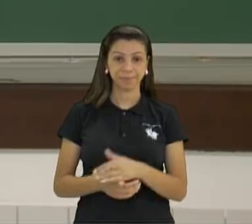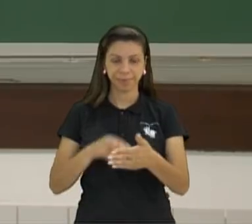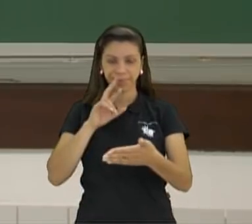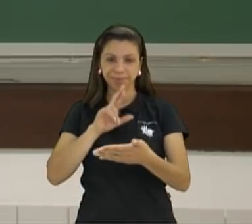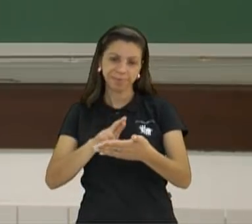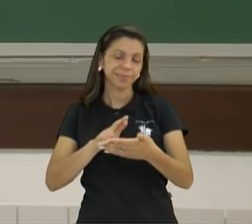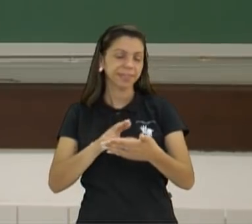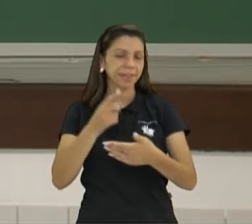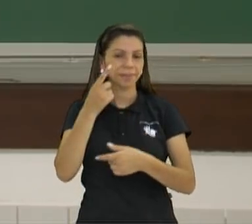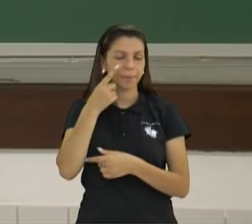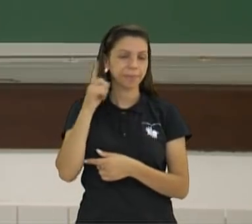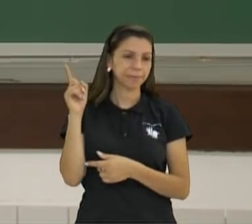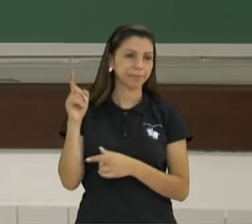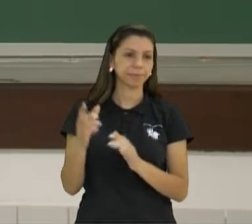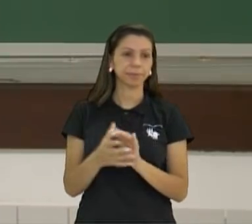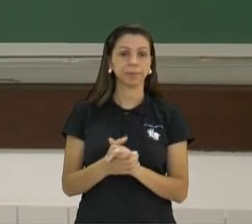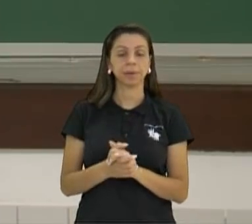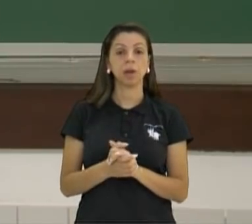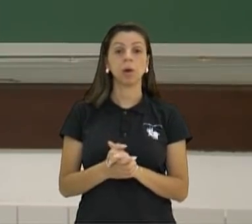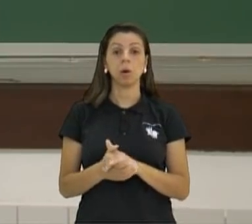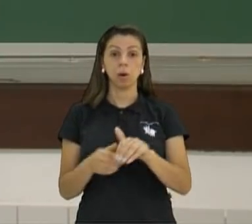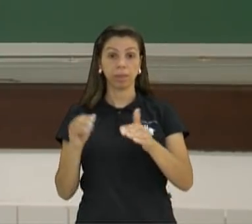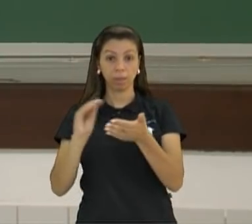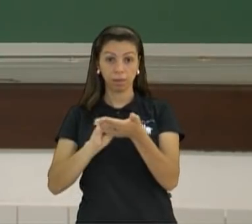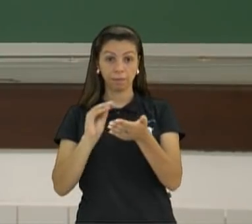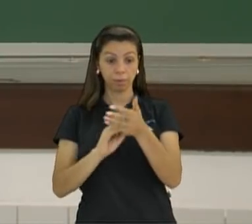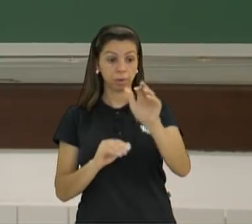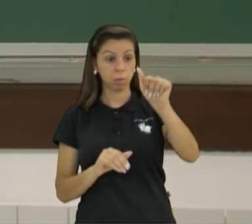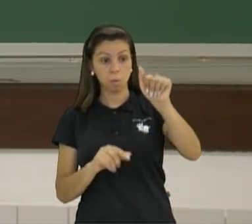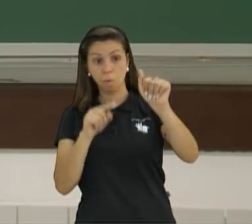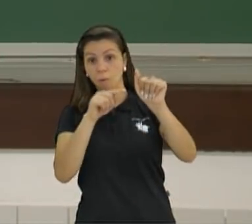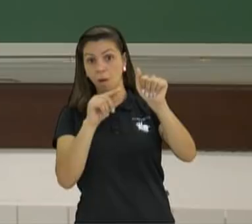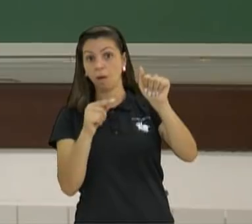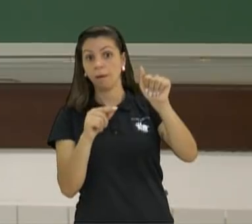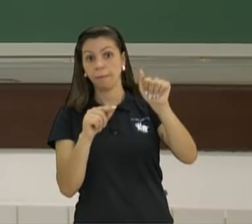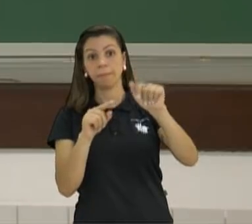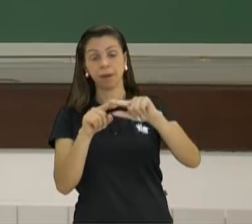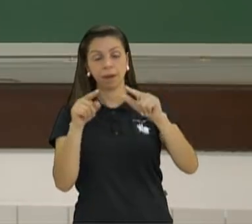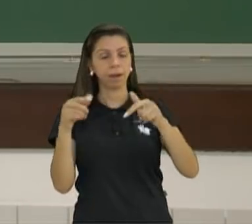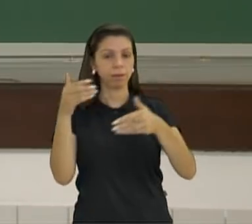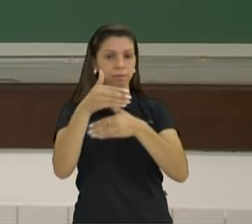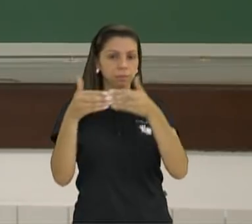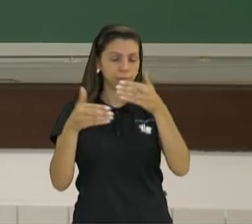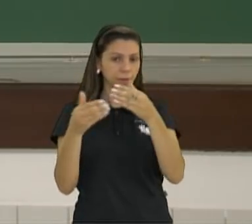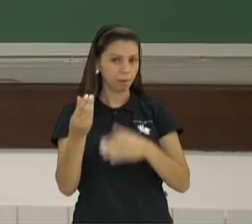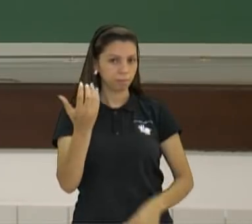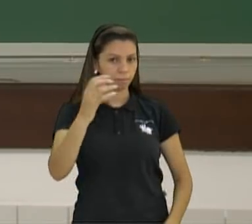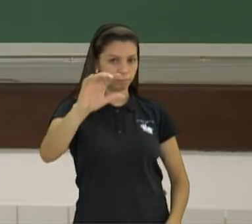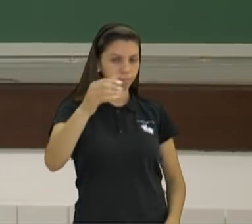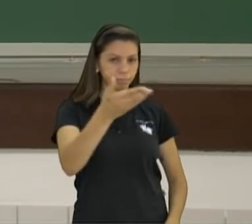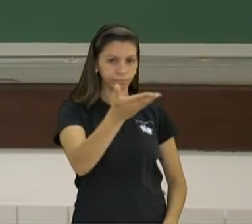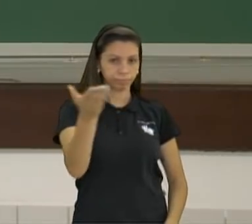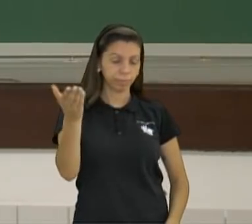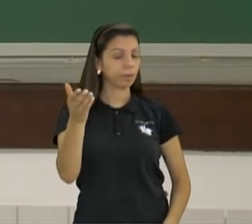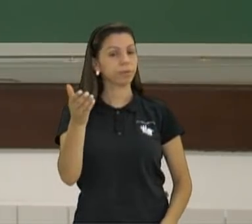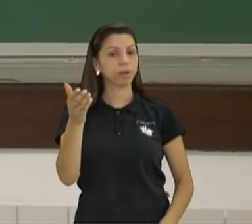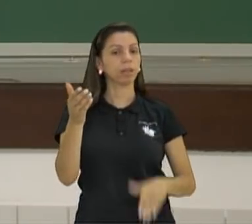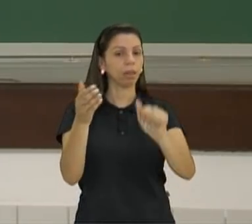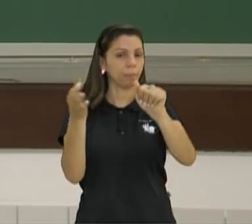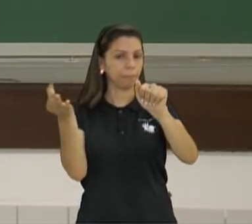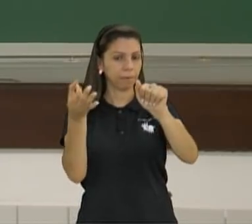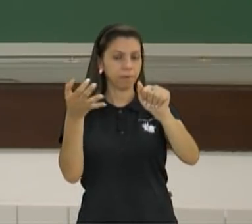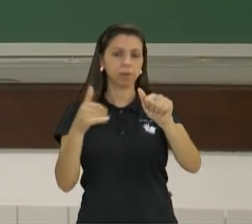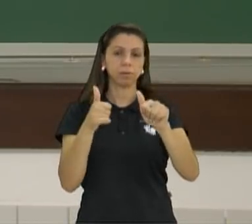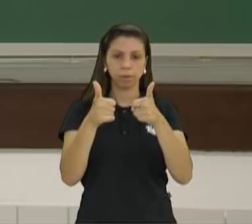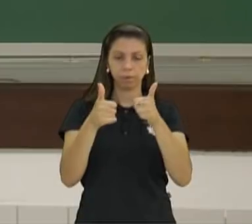Respondido? Vamos lá então, pessoal, completa com um azinho aqui, tá? Tá faltando um azinho, mas o slide que a professora vai mandar para vocês vai estar correto